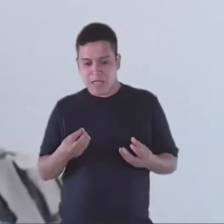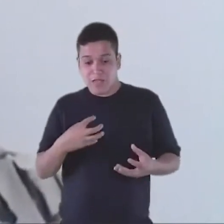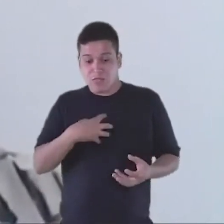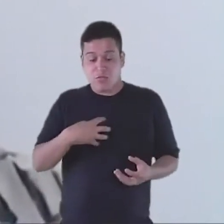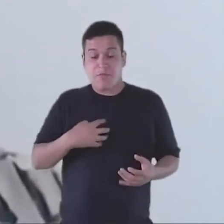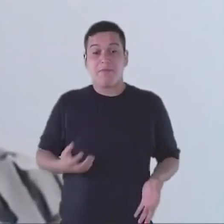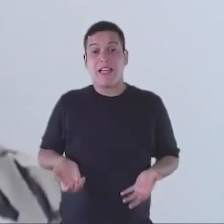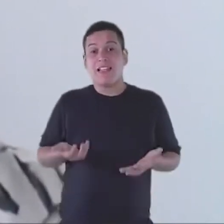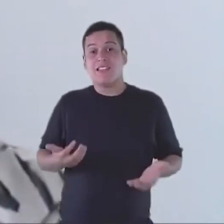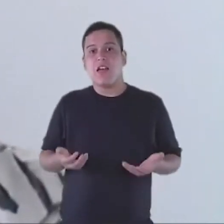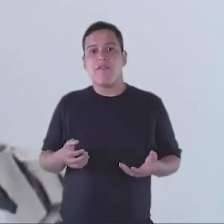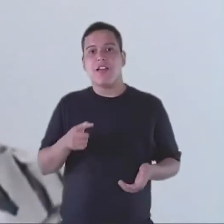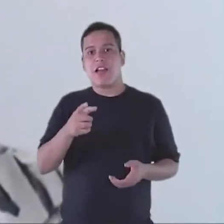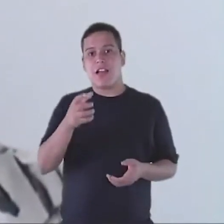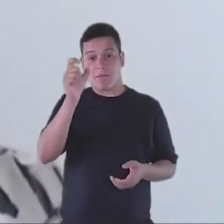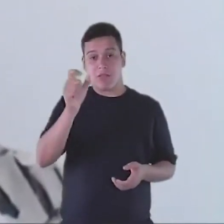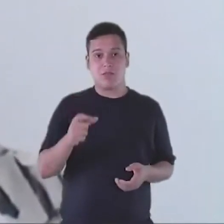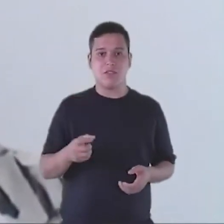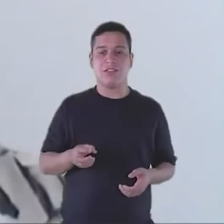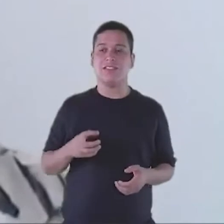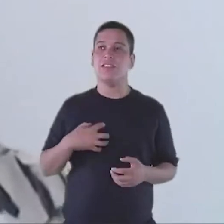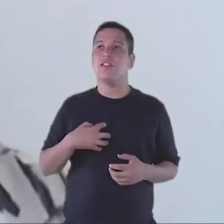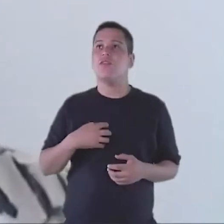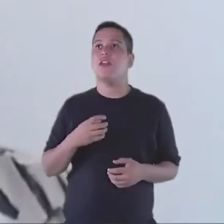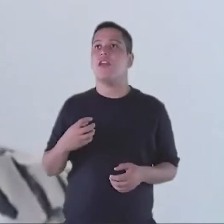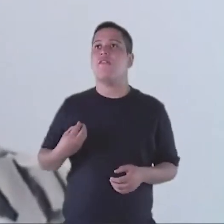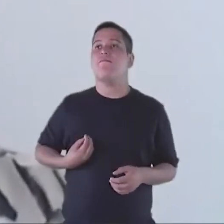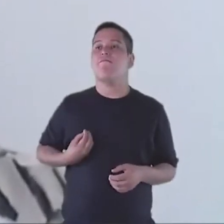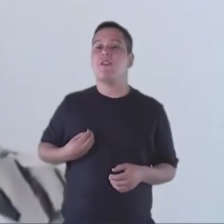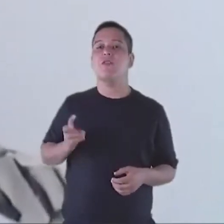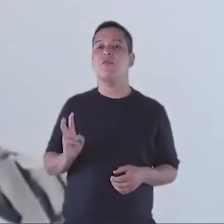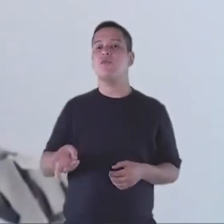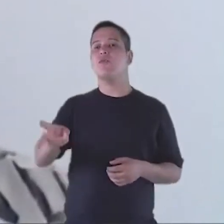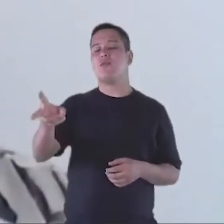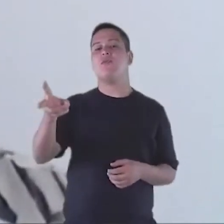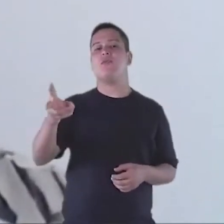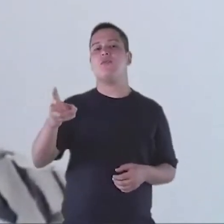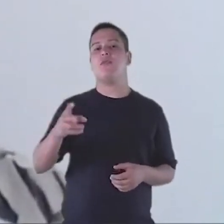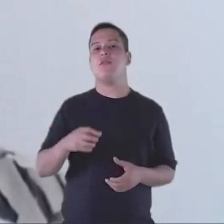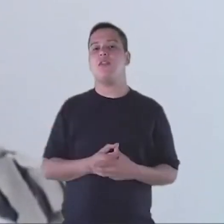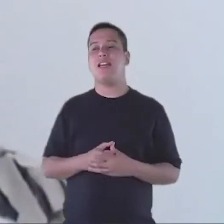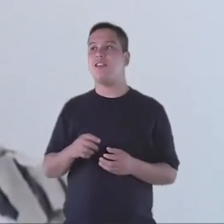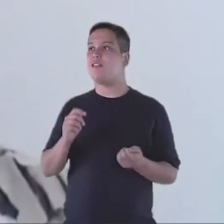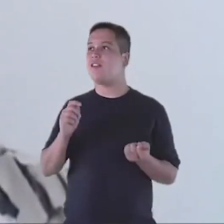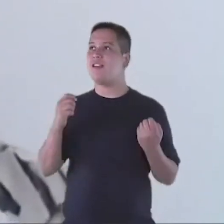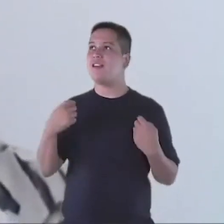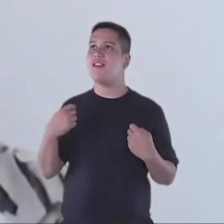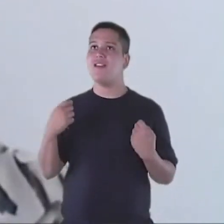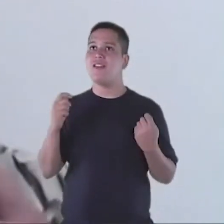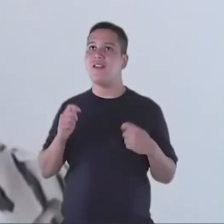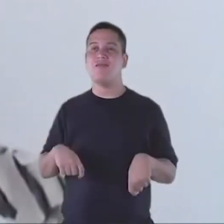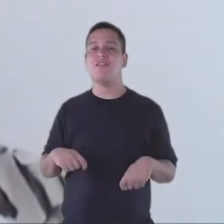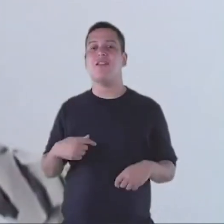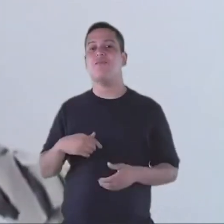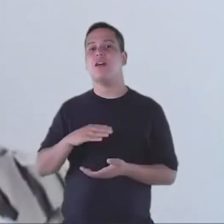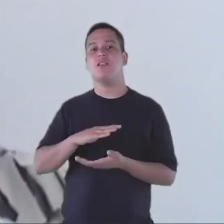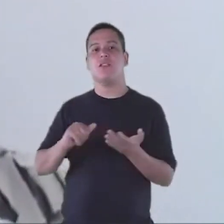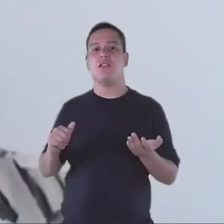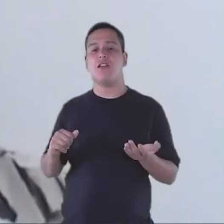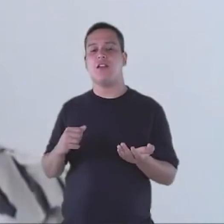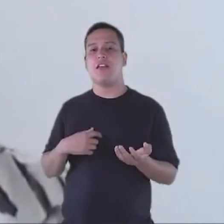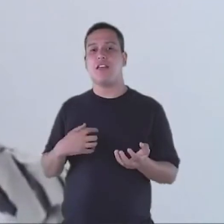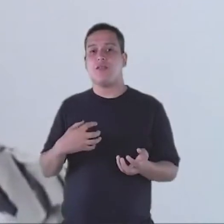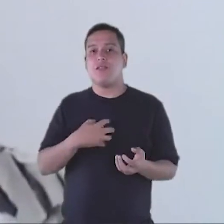sobrevivente. É aquilo que é osso, não tinha mais como tirar. É